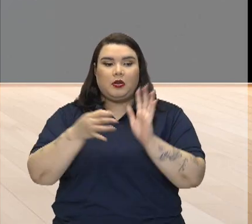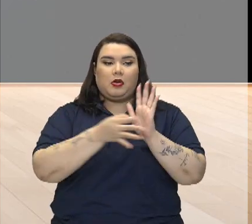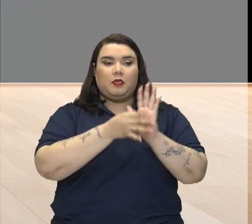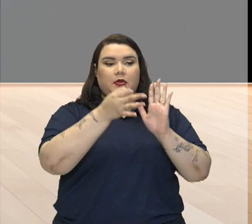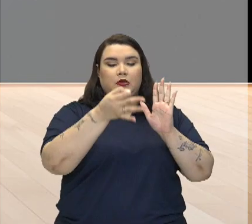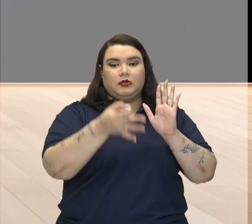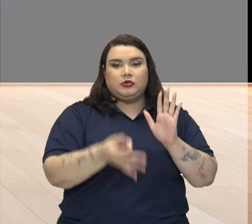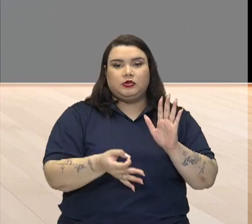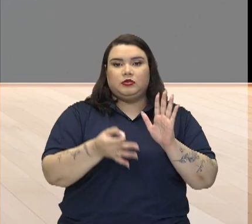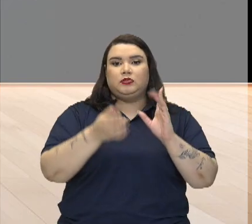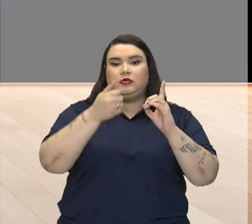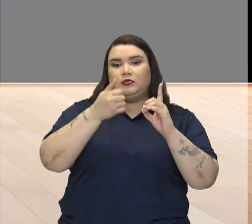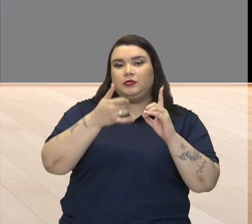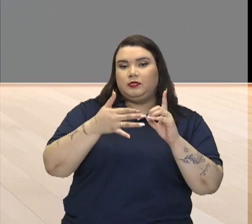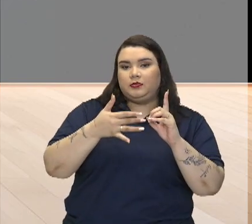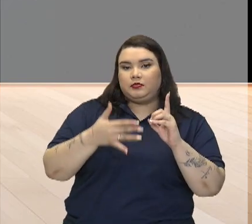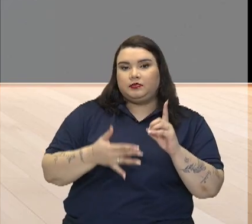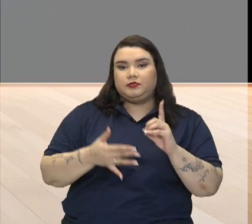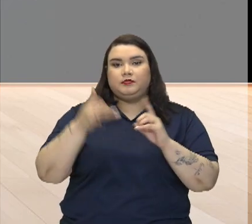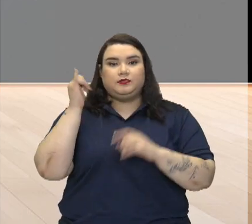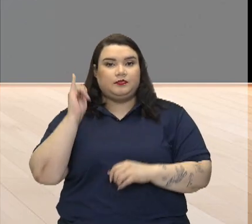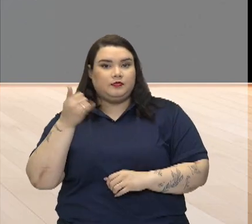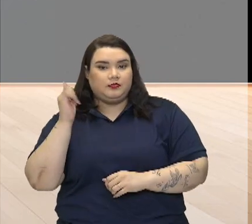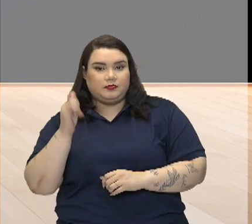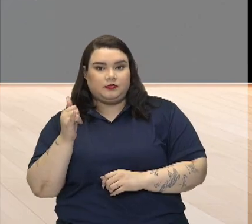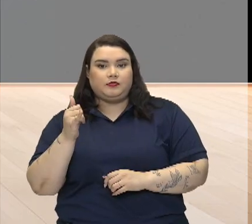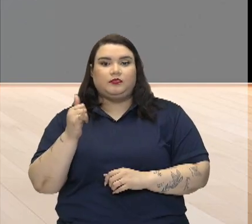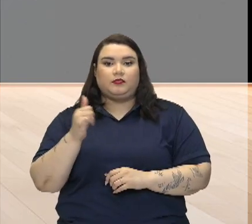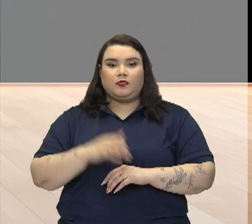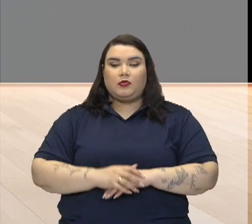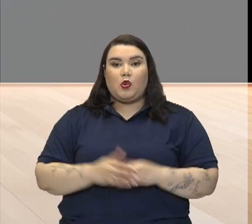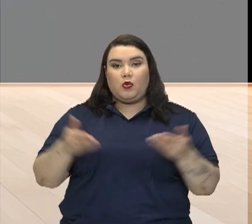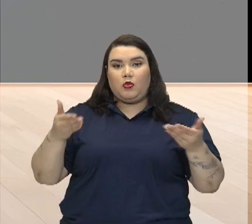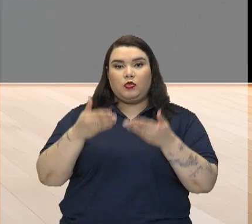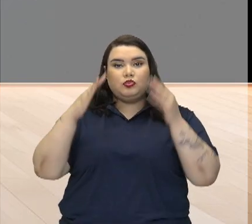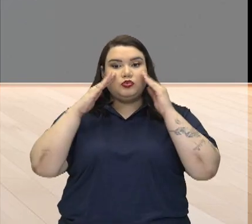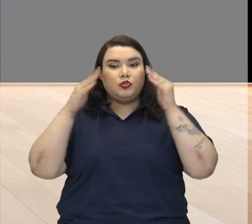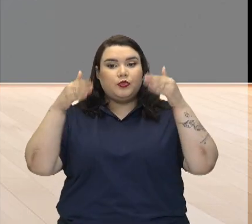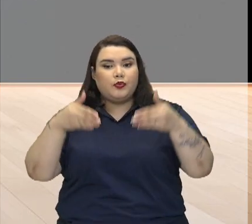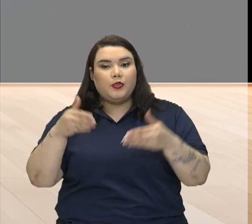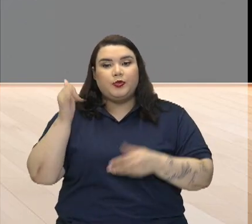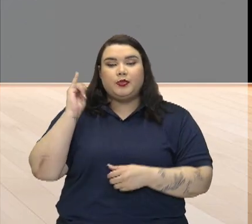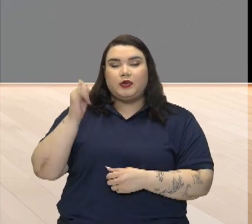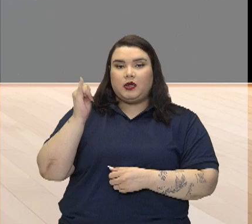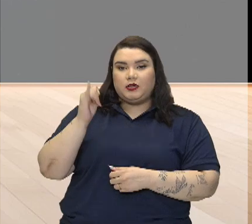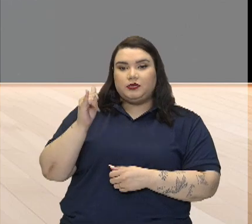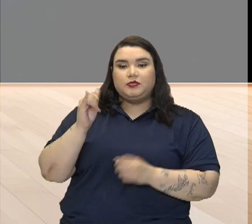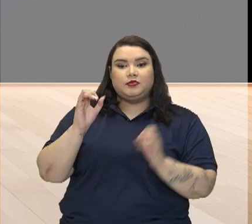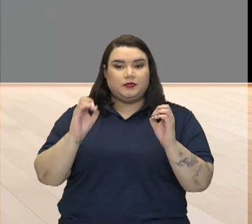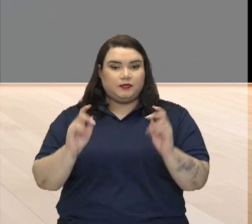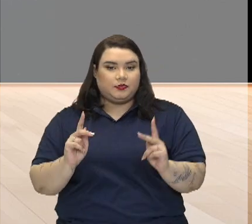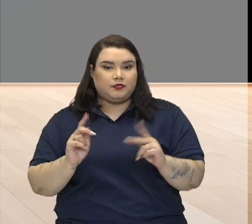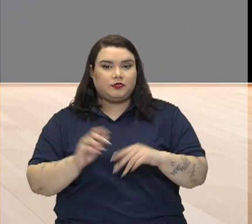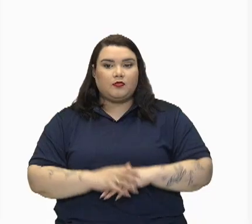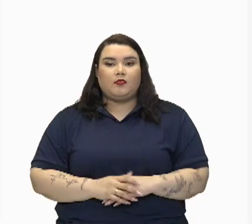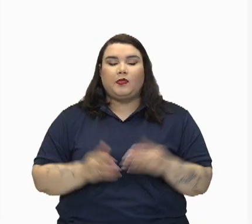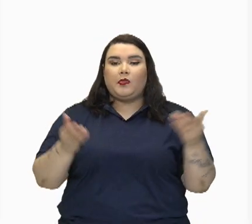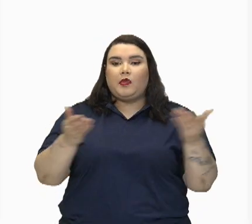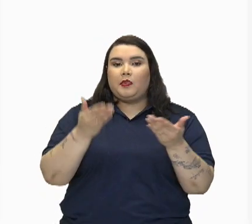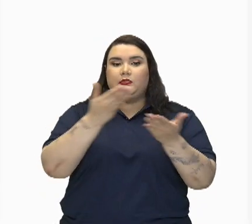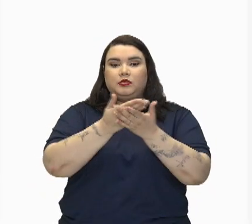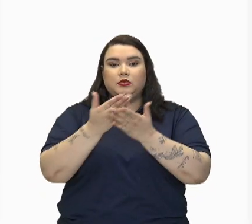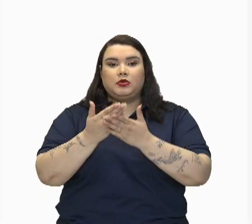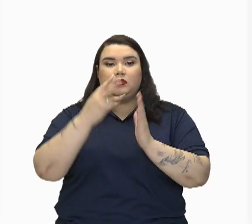Argumentativo, descritivo, narrativo, e é o narrativo que nós vamos estudar hoje. E vamos ver um exemplo,